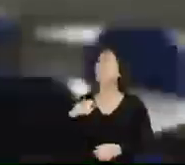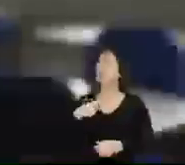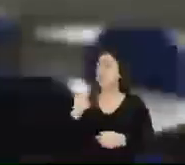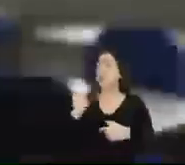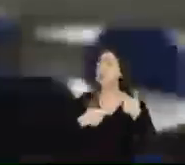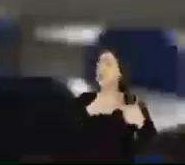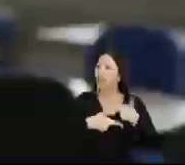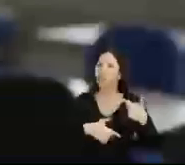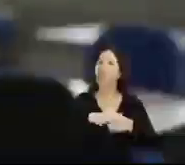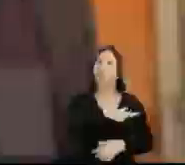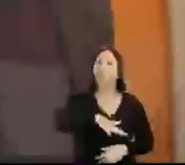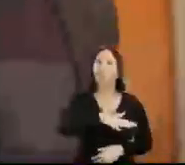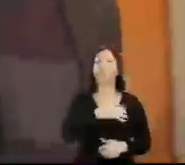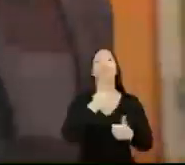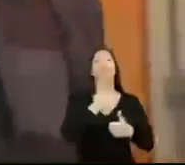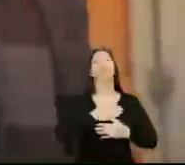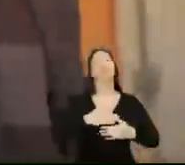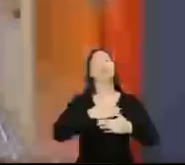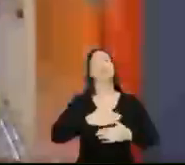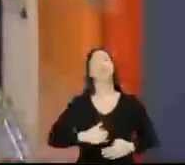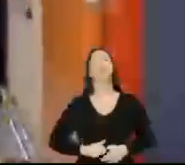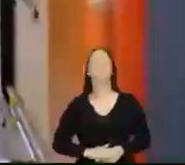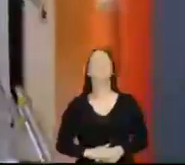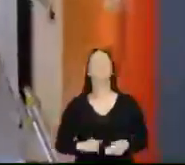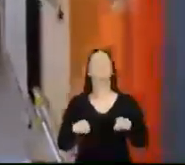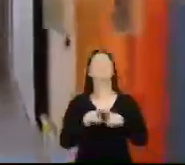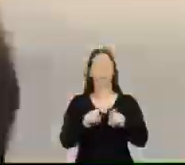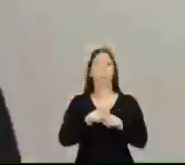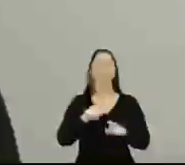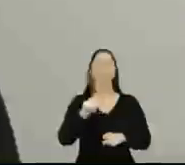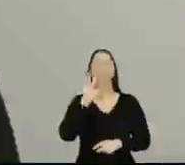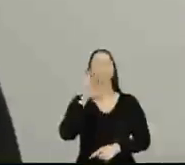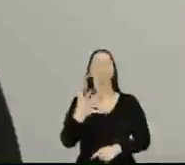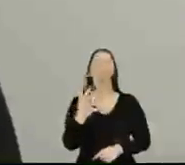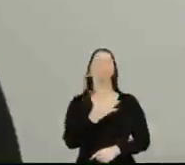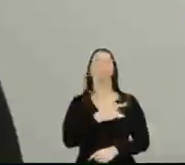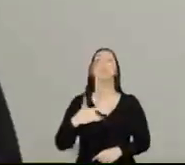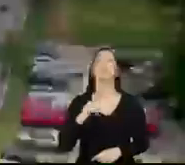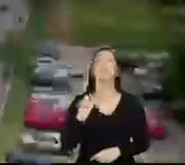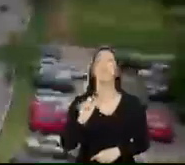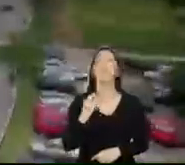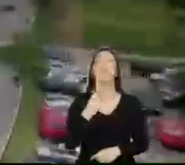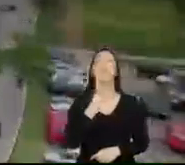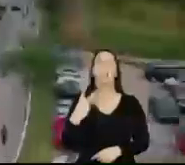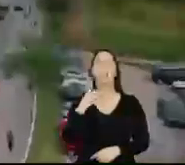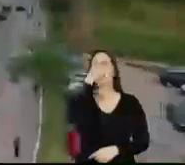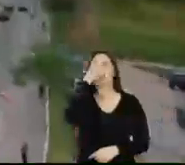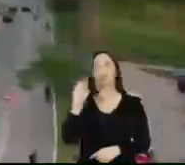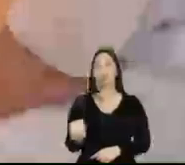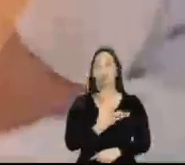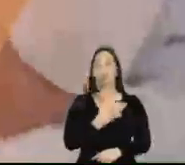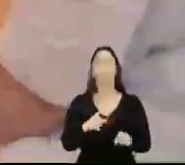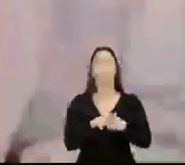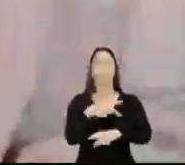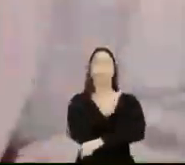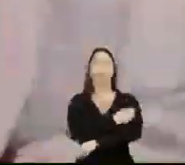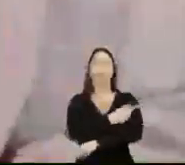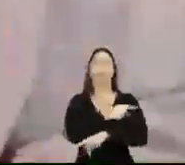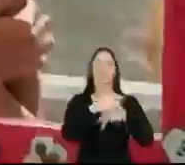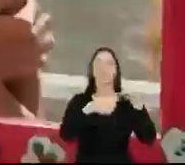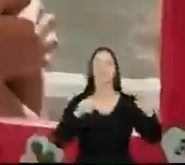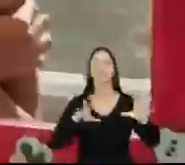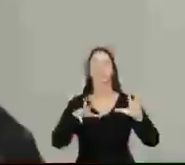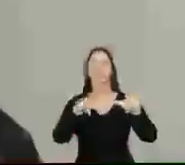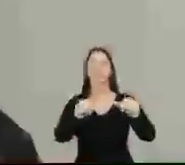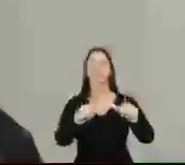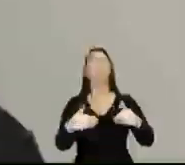aqui, professor, estou trabalhando na área, então isso é muito gratificante. Solução para a saúde é ter feito 13 novos hospitais, garantido vacina para